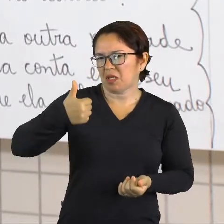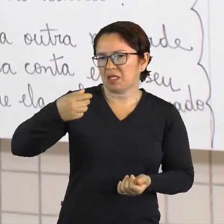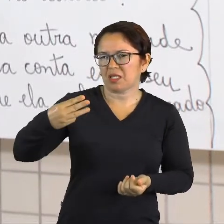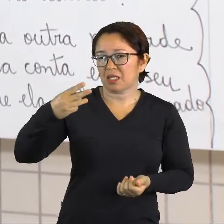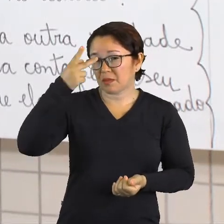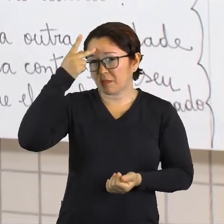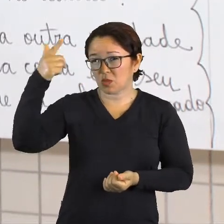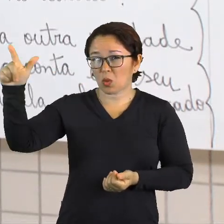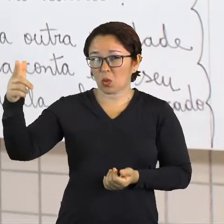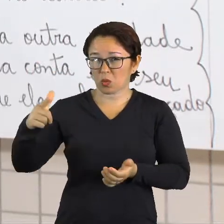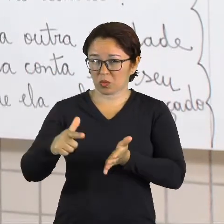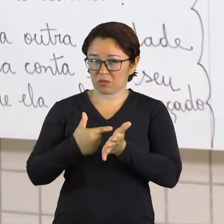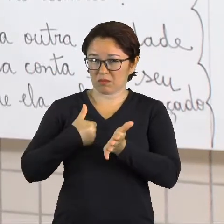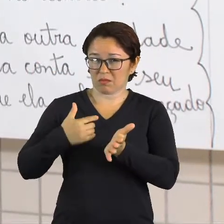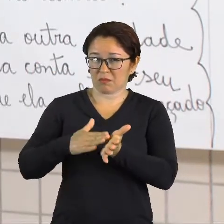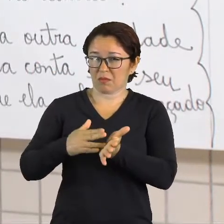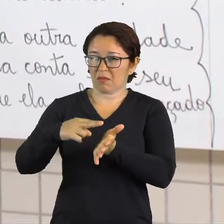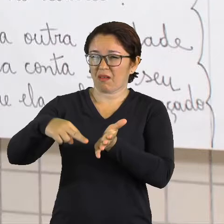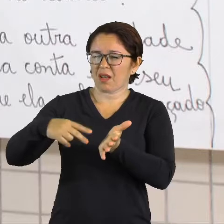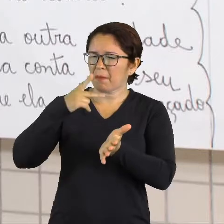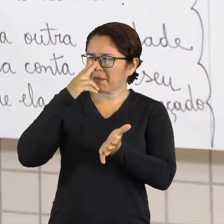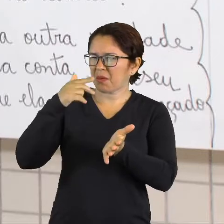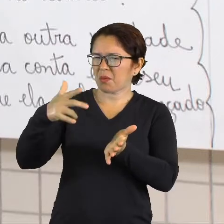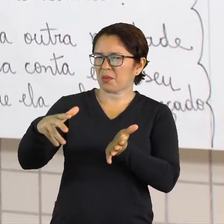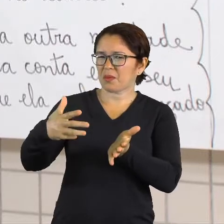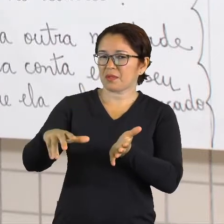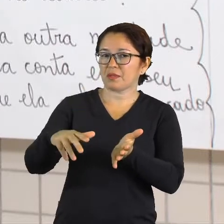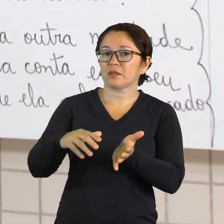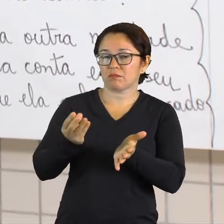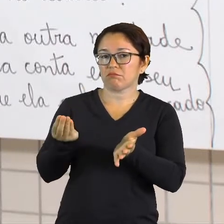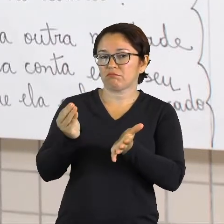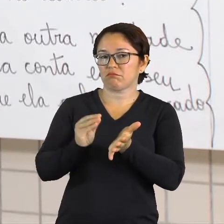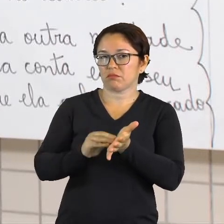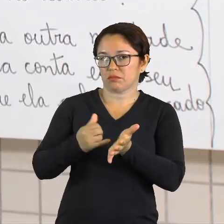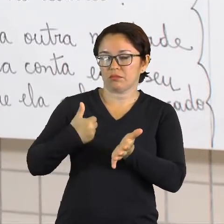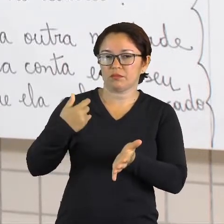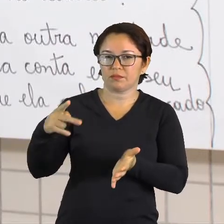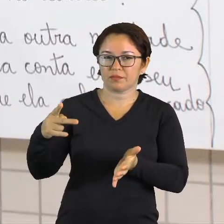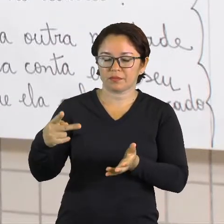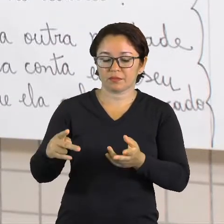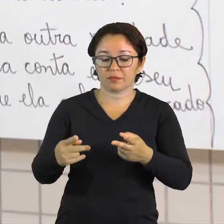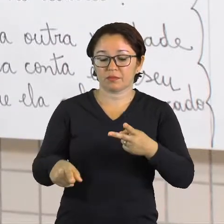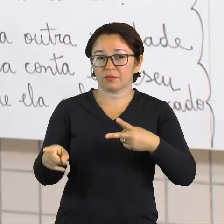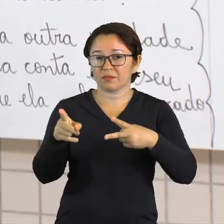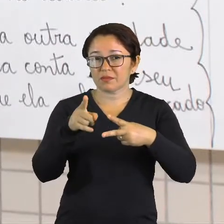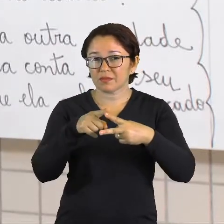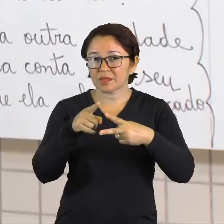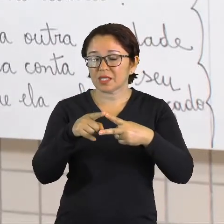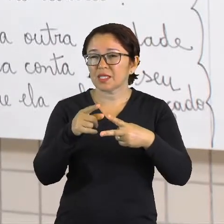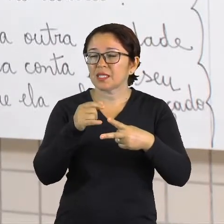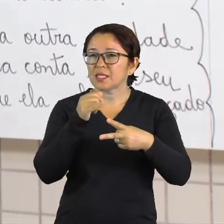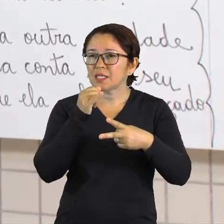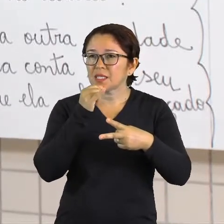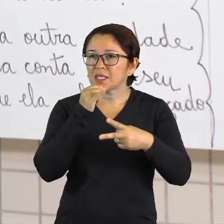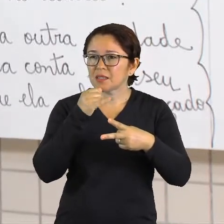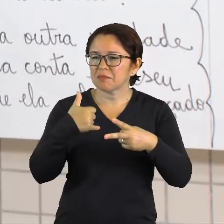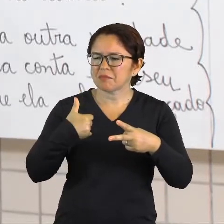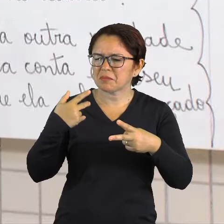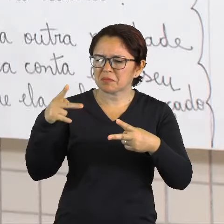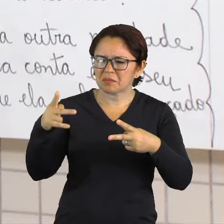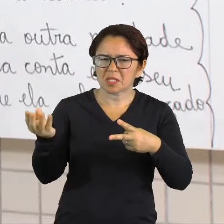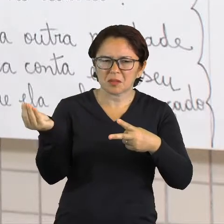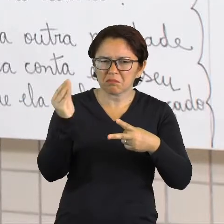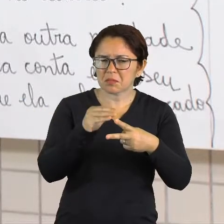Então, ela já deixa clara a sua idade. Já no Diário de Serafina, a gente não tem com clareza, né, a idade dela, mas a gente